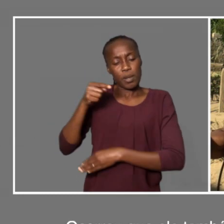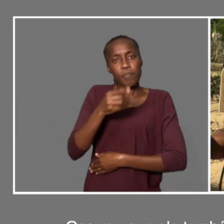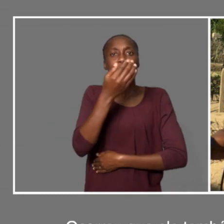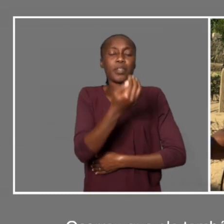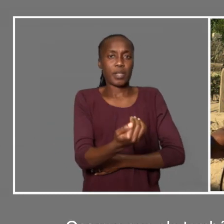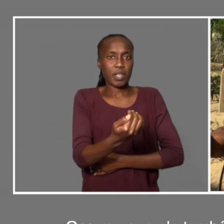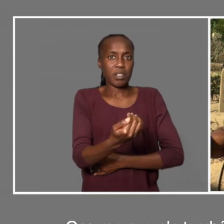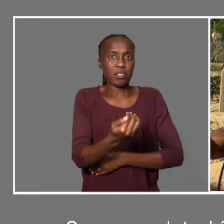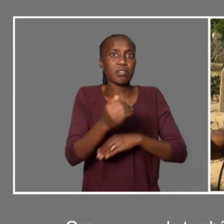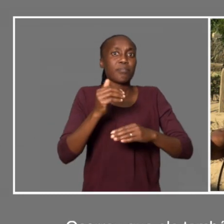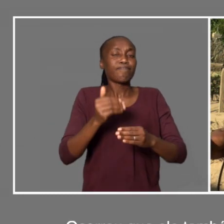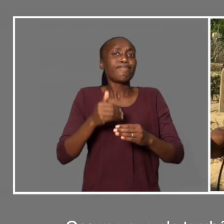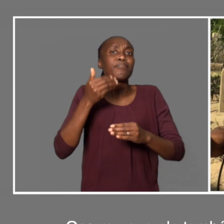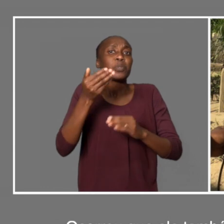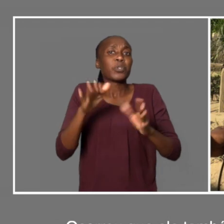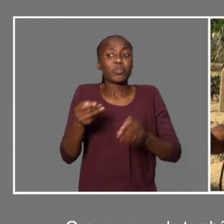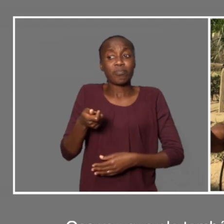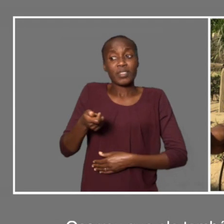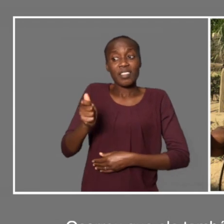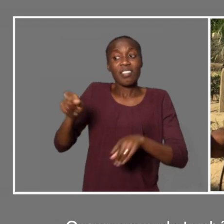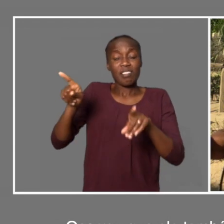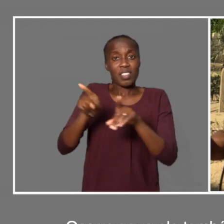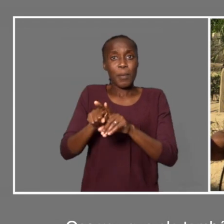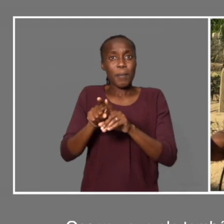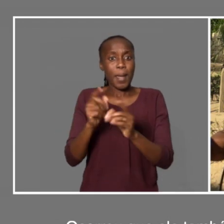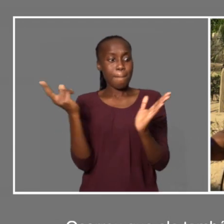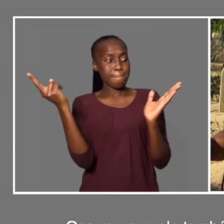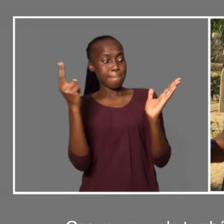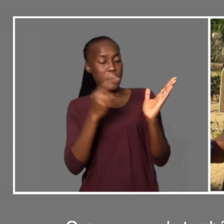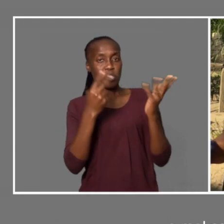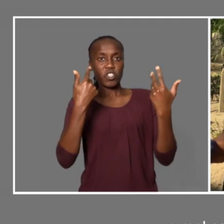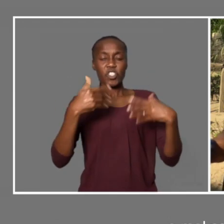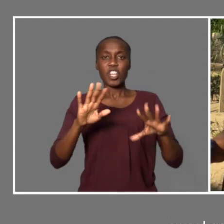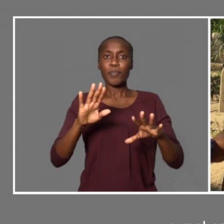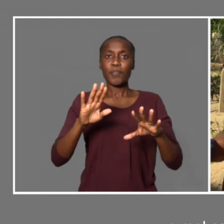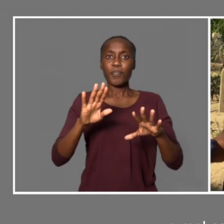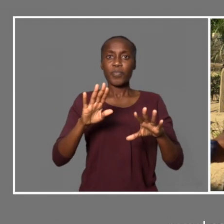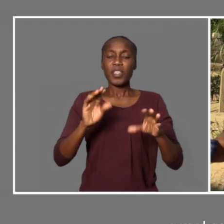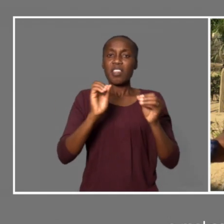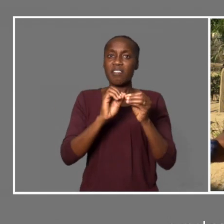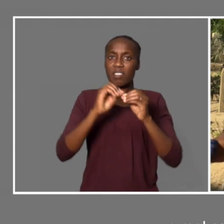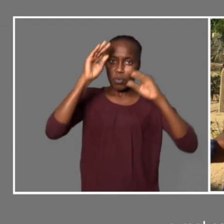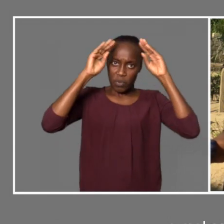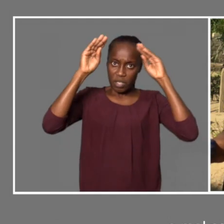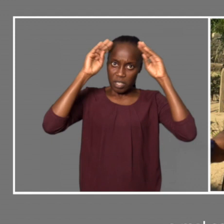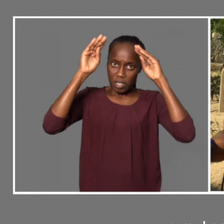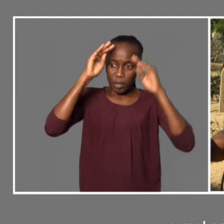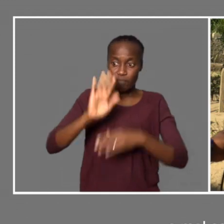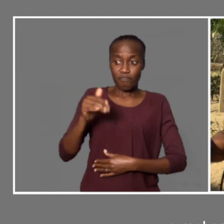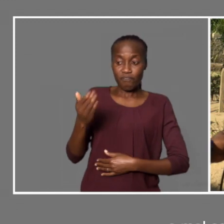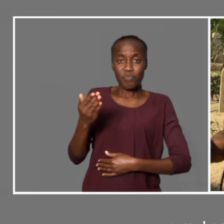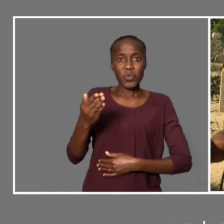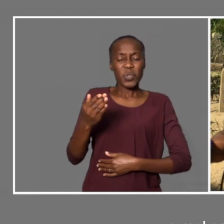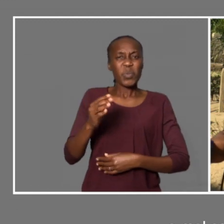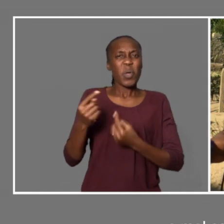ele também havia visto o poste, no seu momento, e mal eu falei-lhe da situação. miúdo disse, aquele jovem